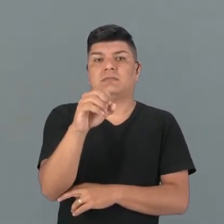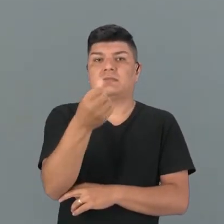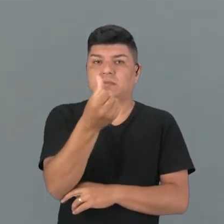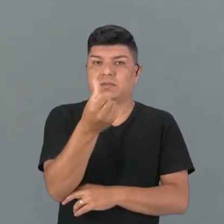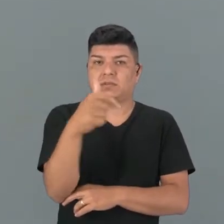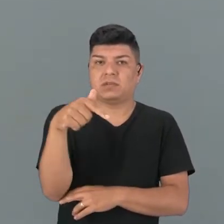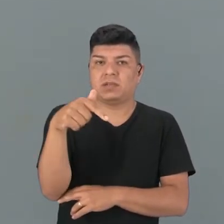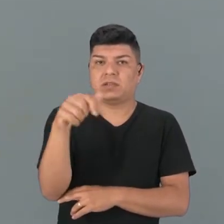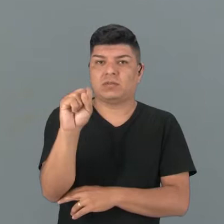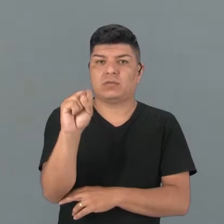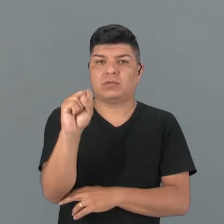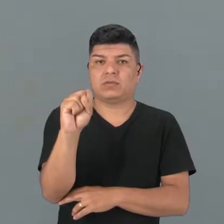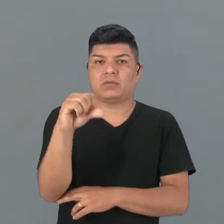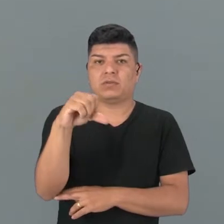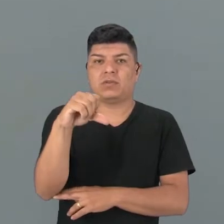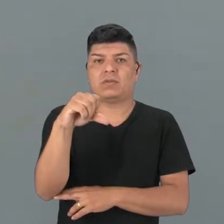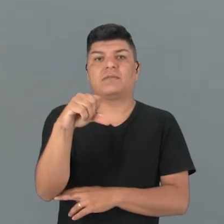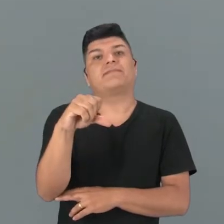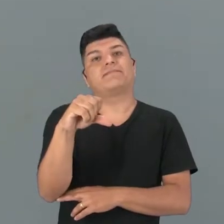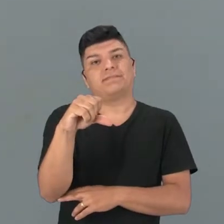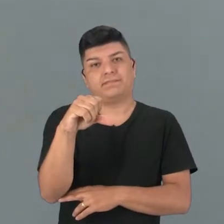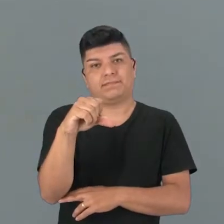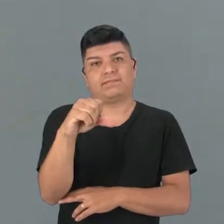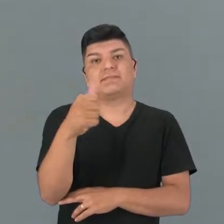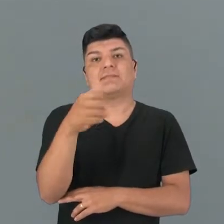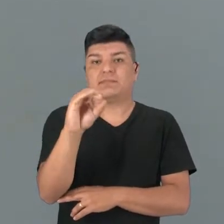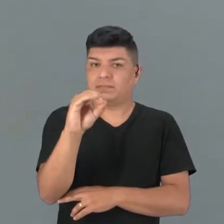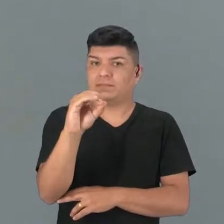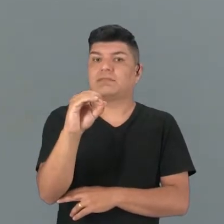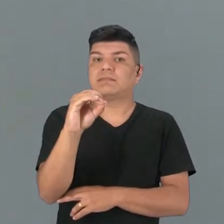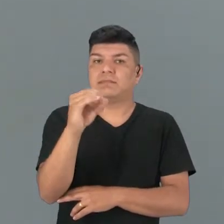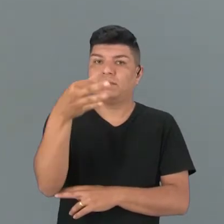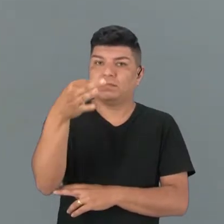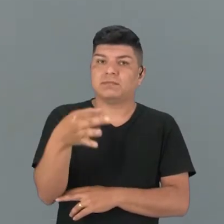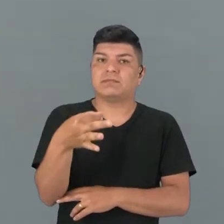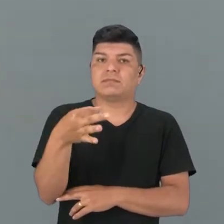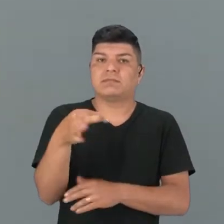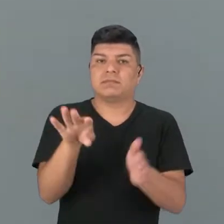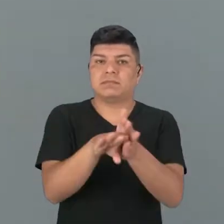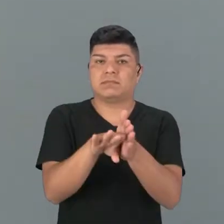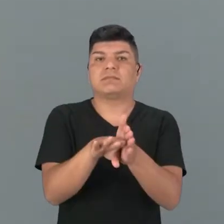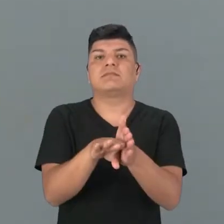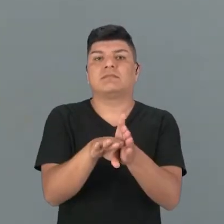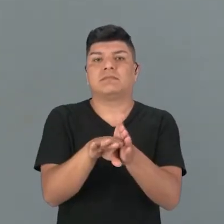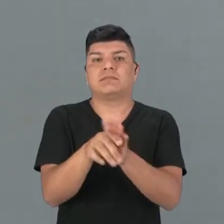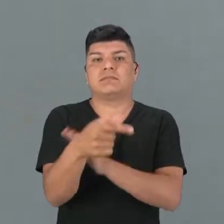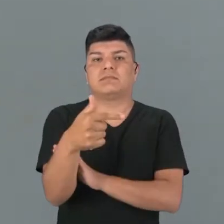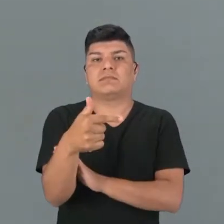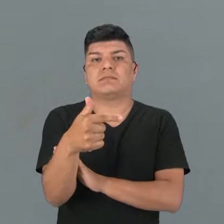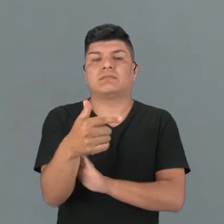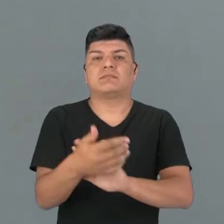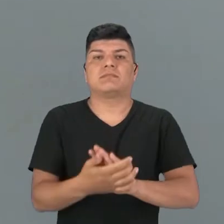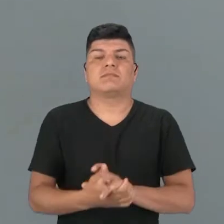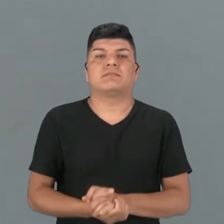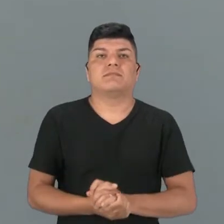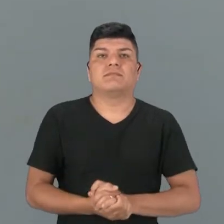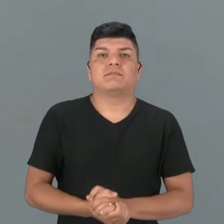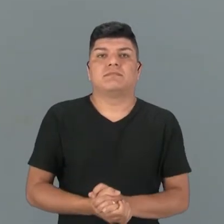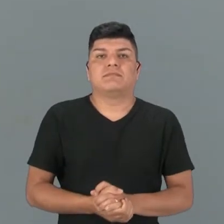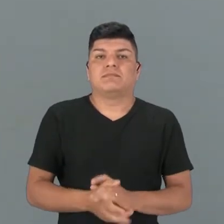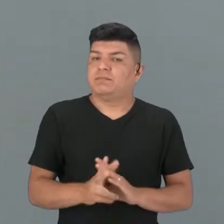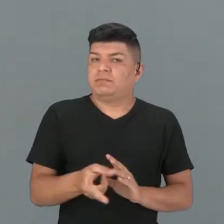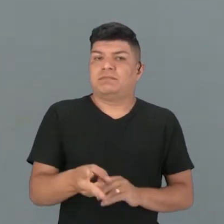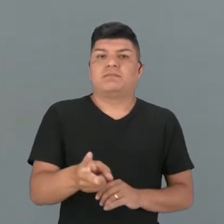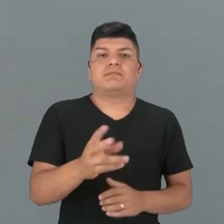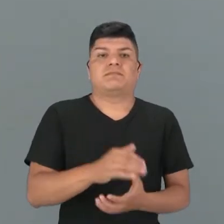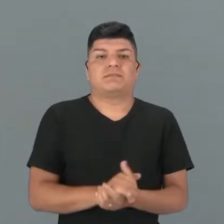6, 7, 8, 9 e 10, que é exatamente onde ele chega aqui no 2, ó. Ok? E assim por